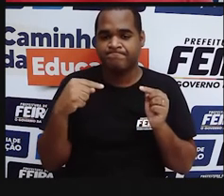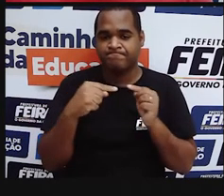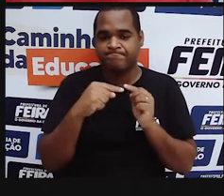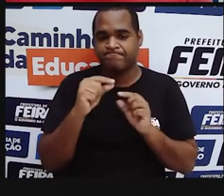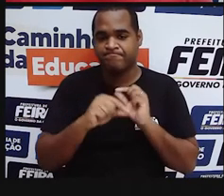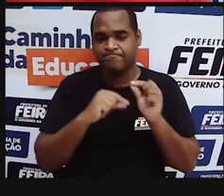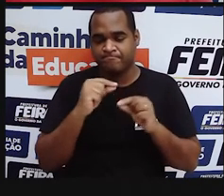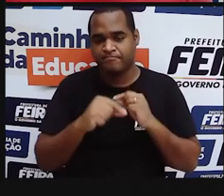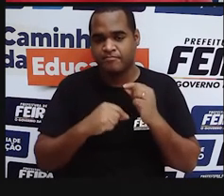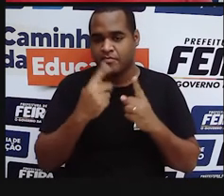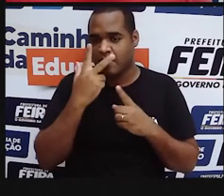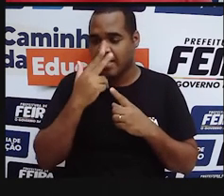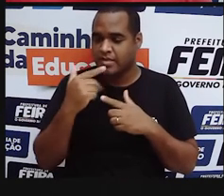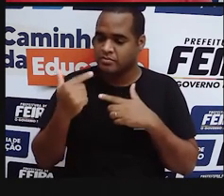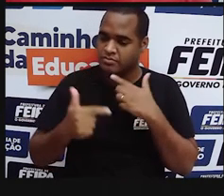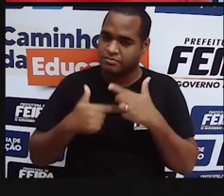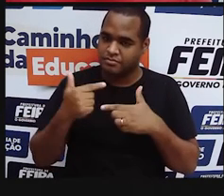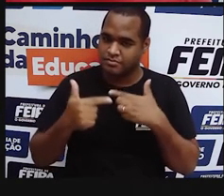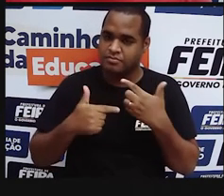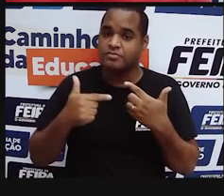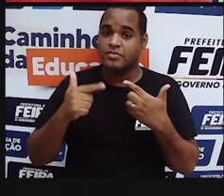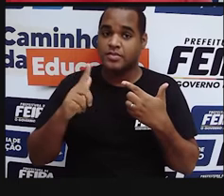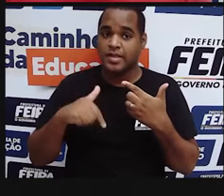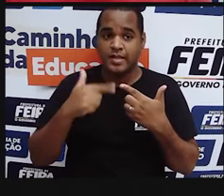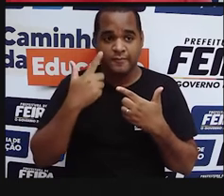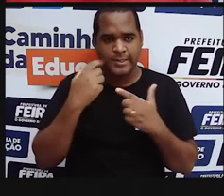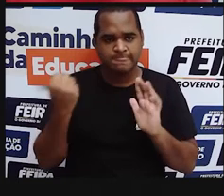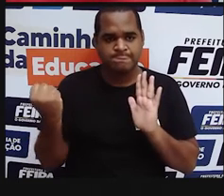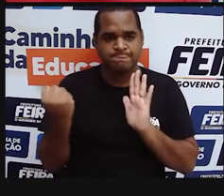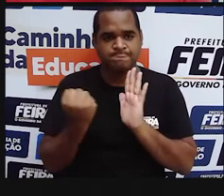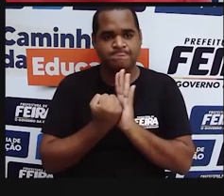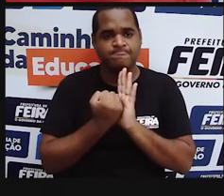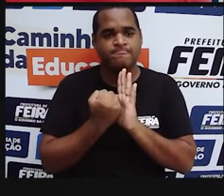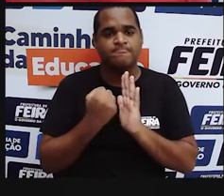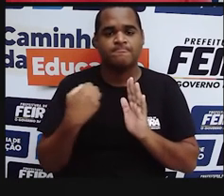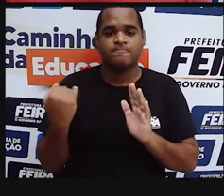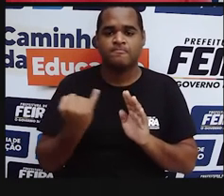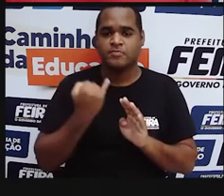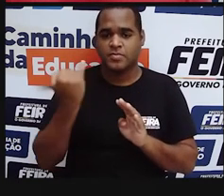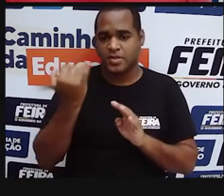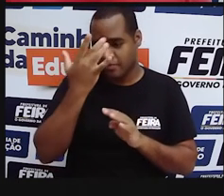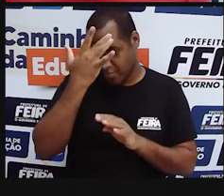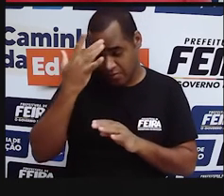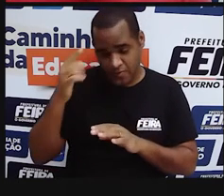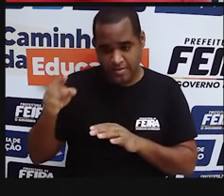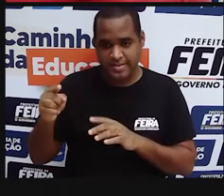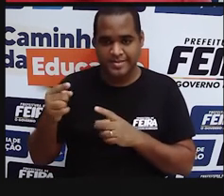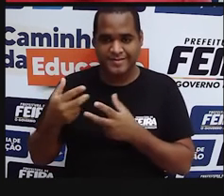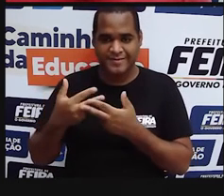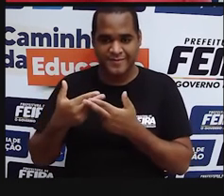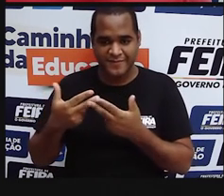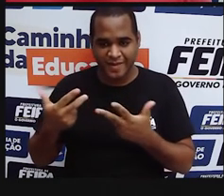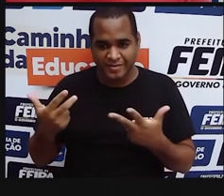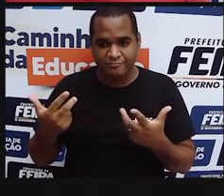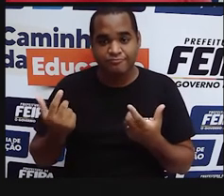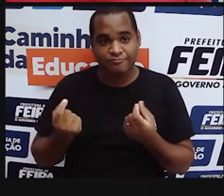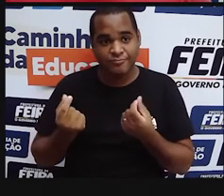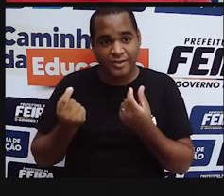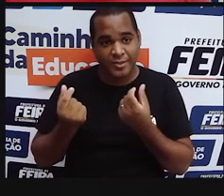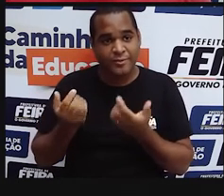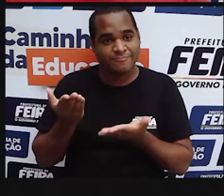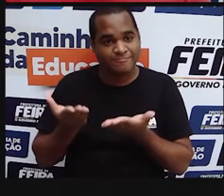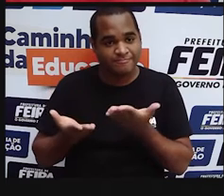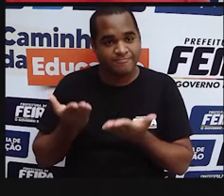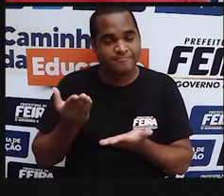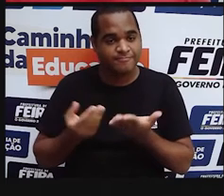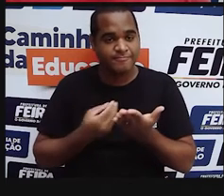uma elite acabava enriquecendo e você criava uma massa de uma classe média livre, que tinha cada